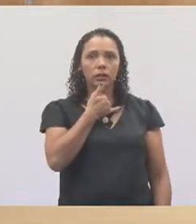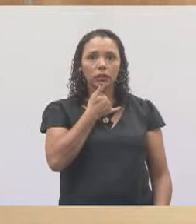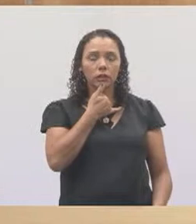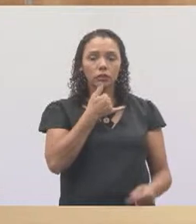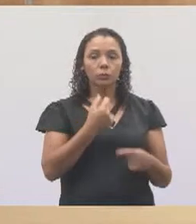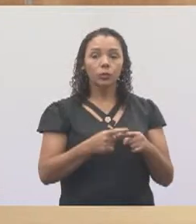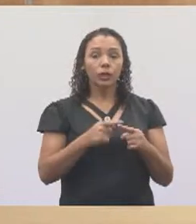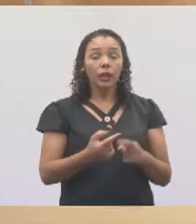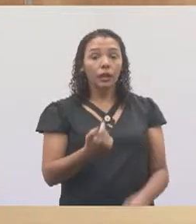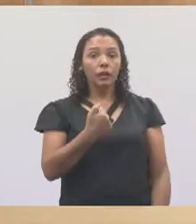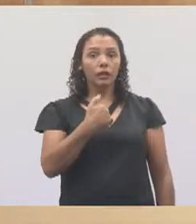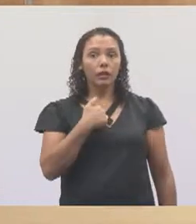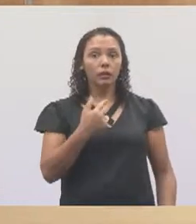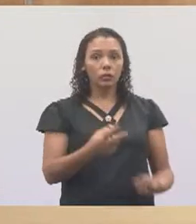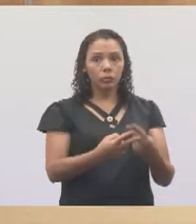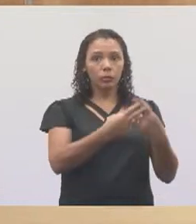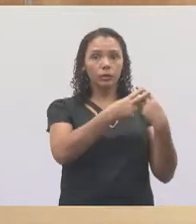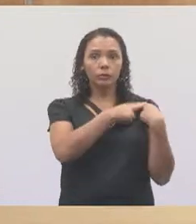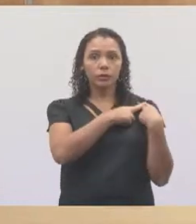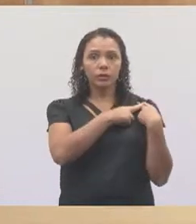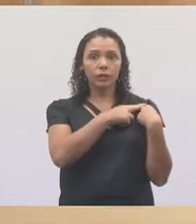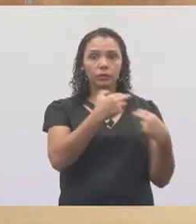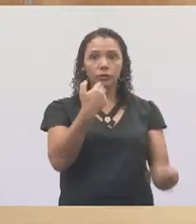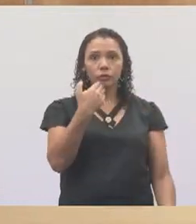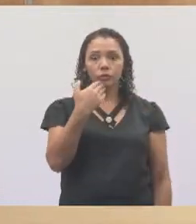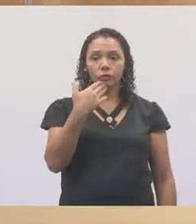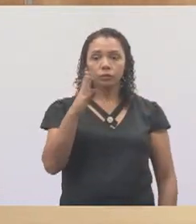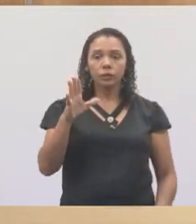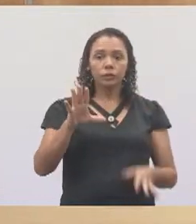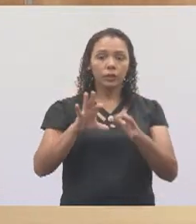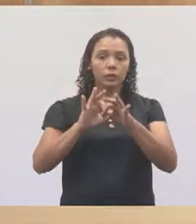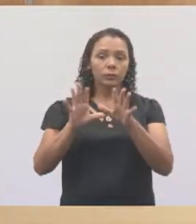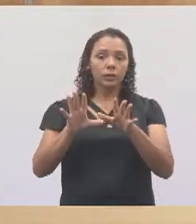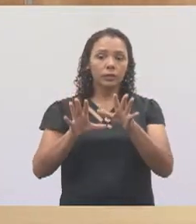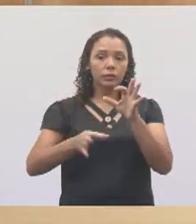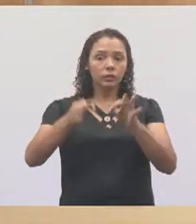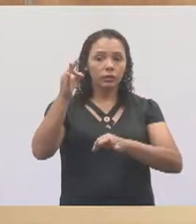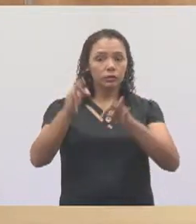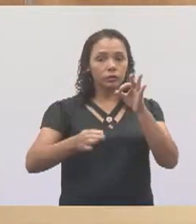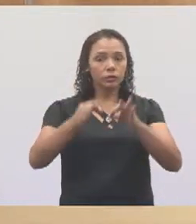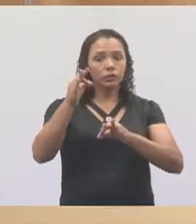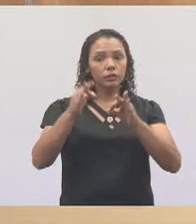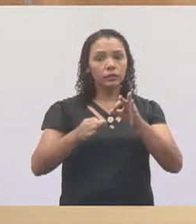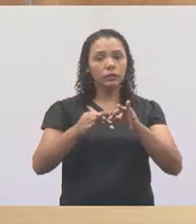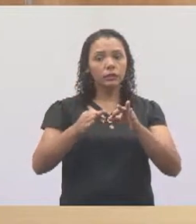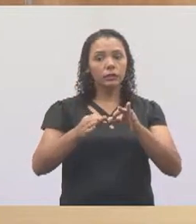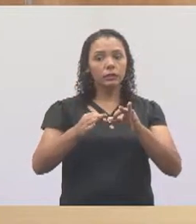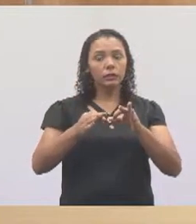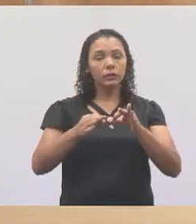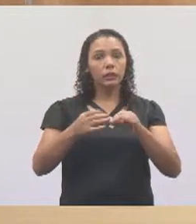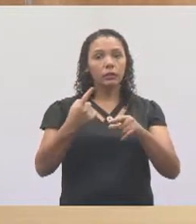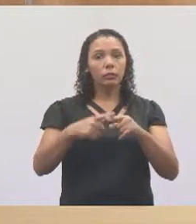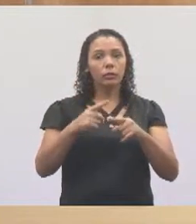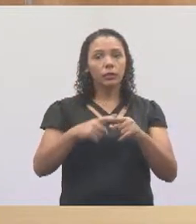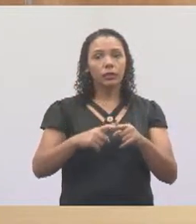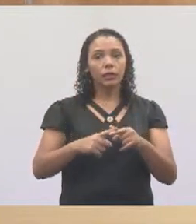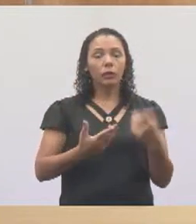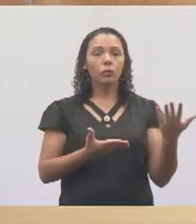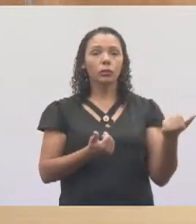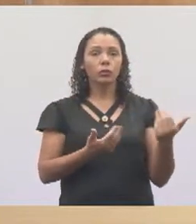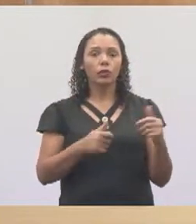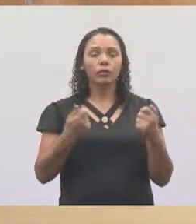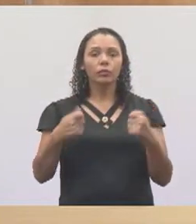mim pedir autorização judicial para liberar o jovem que tinha sido